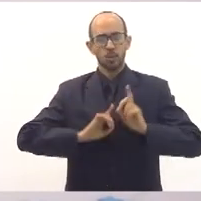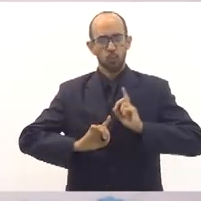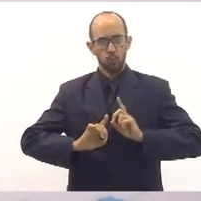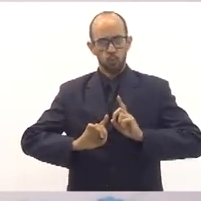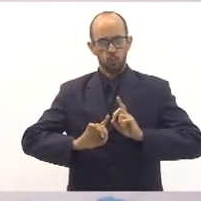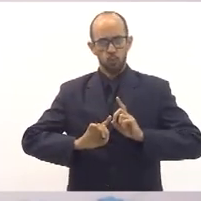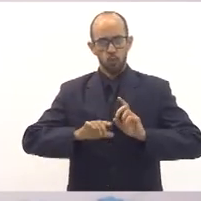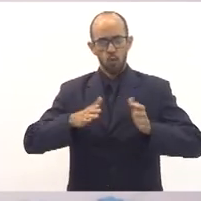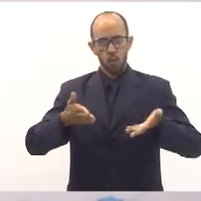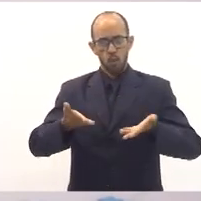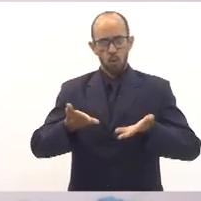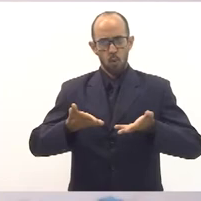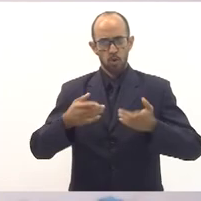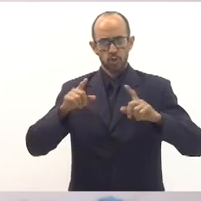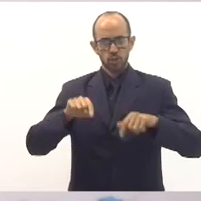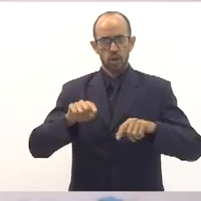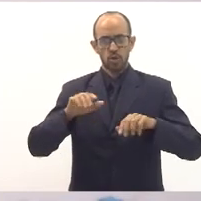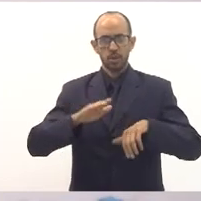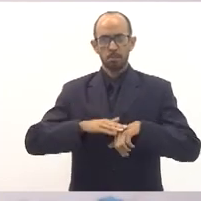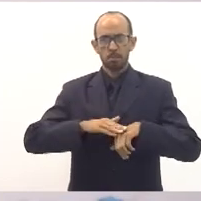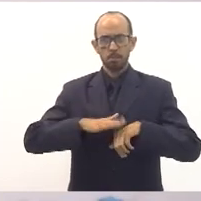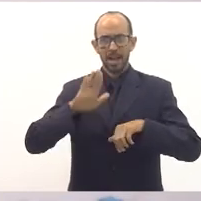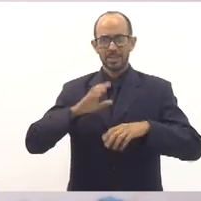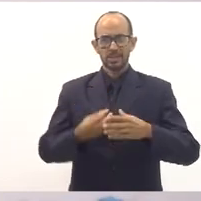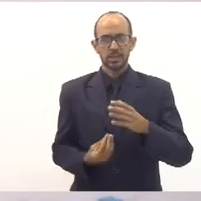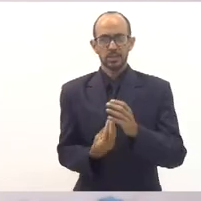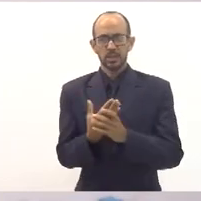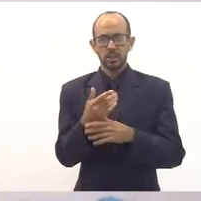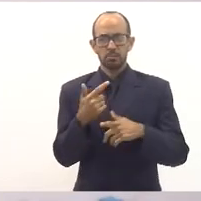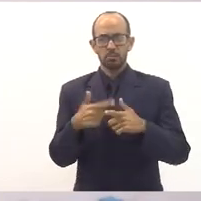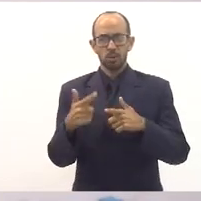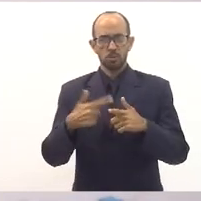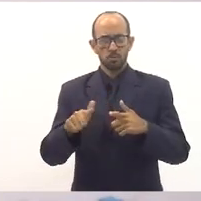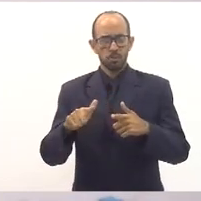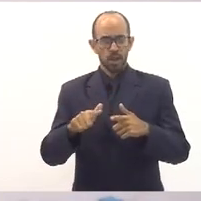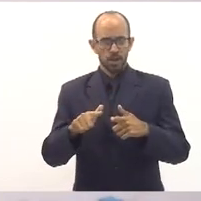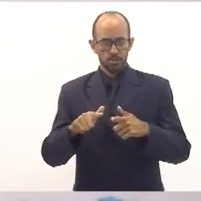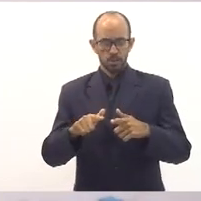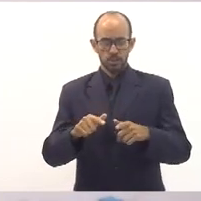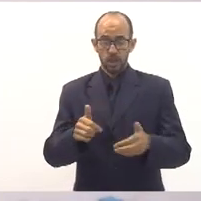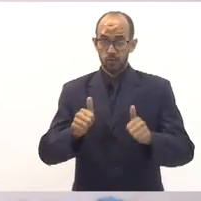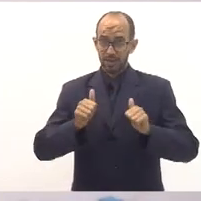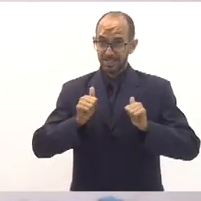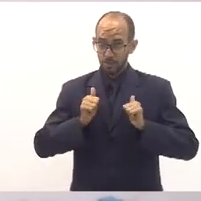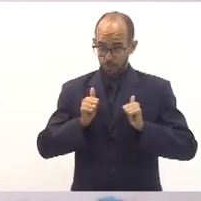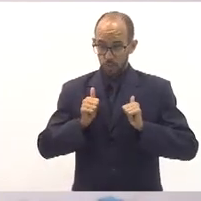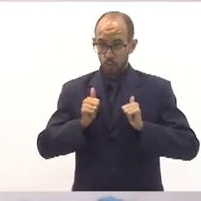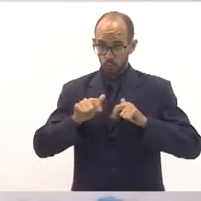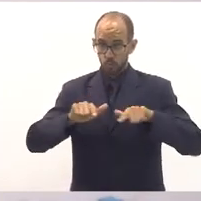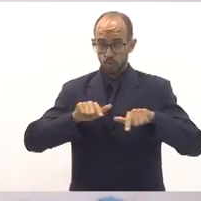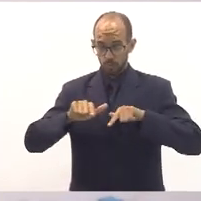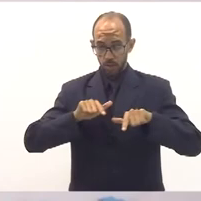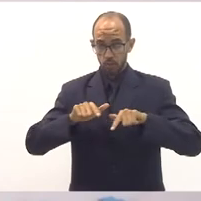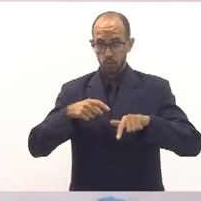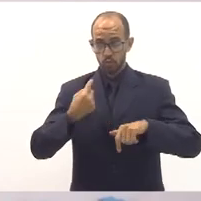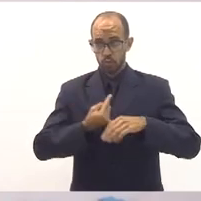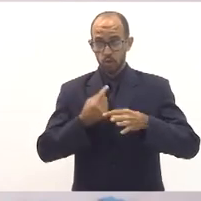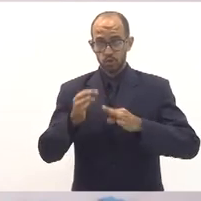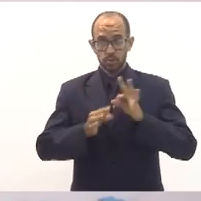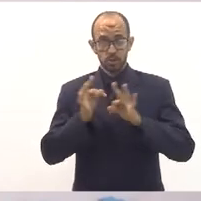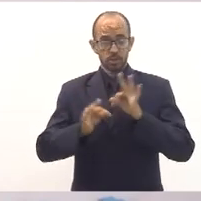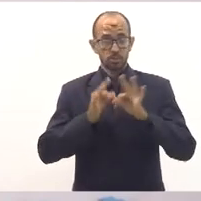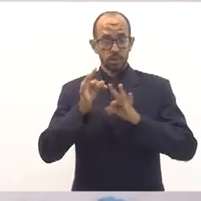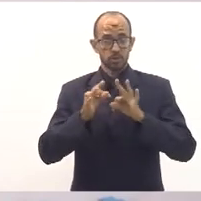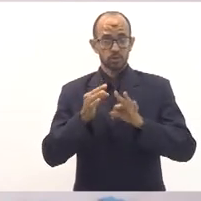depressão é a o transtorno mental que mais gera invalidez que mais gera afastamento do o e os nossos tratamentos são muito ainda